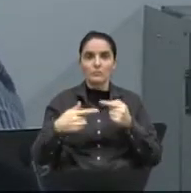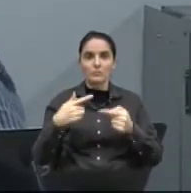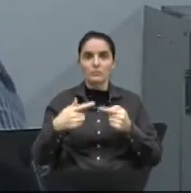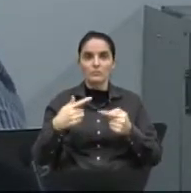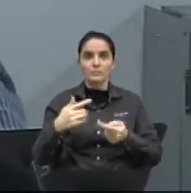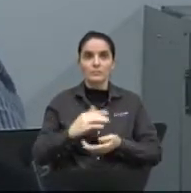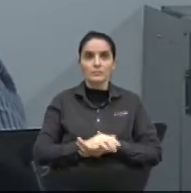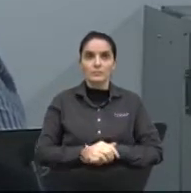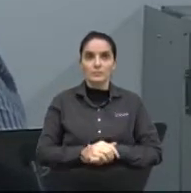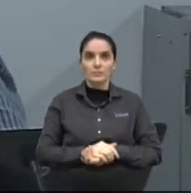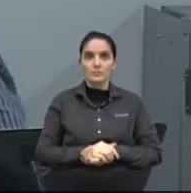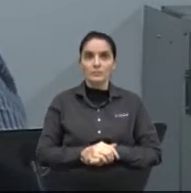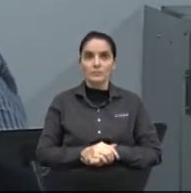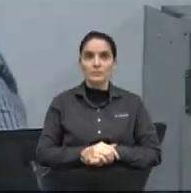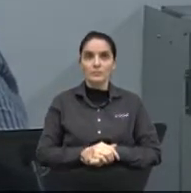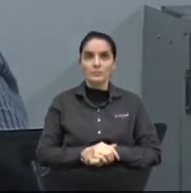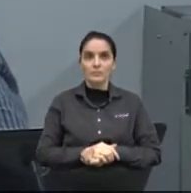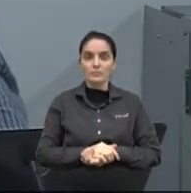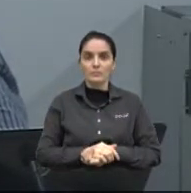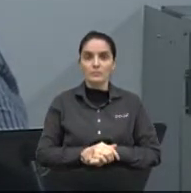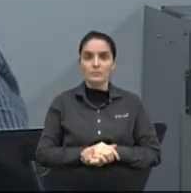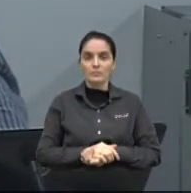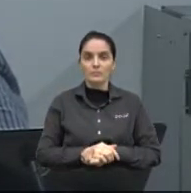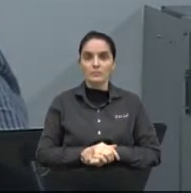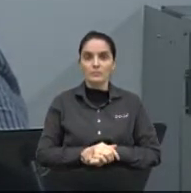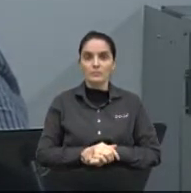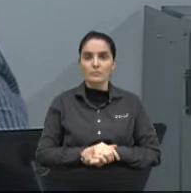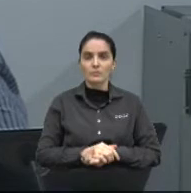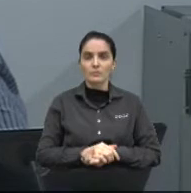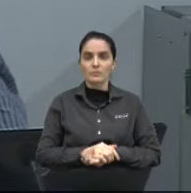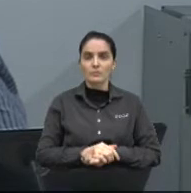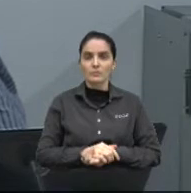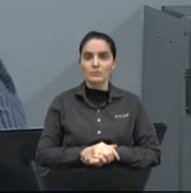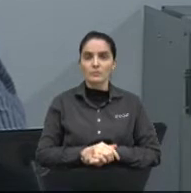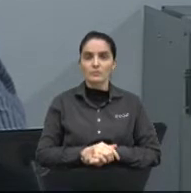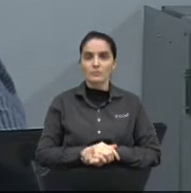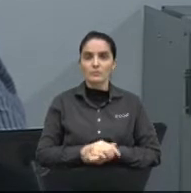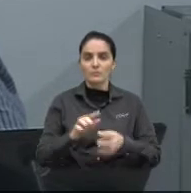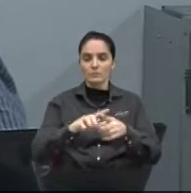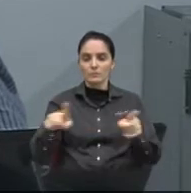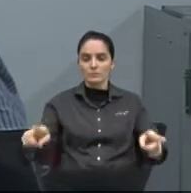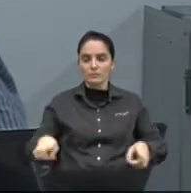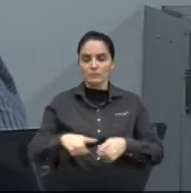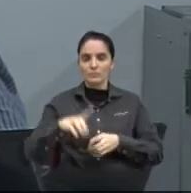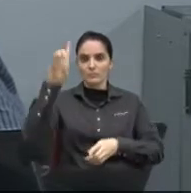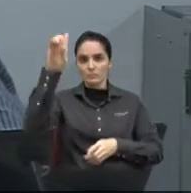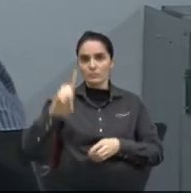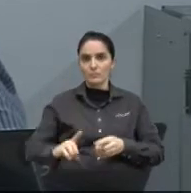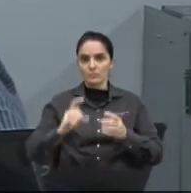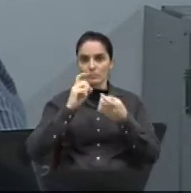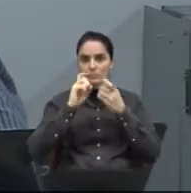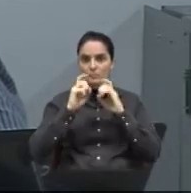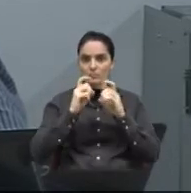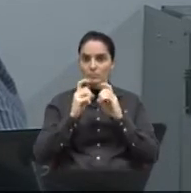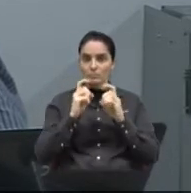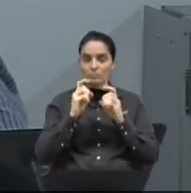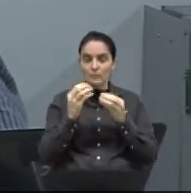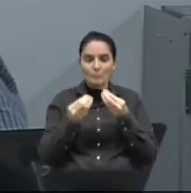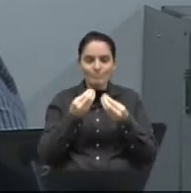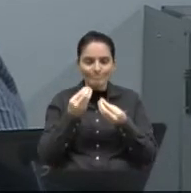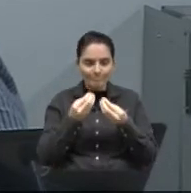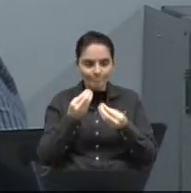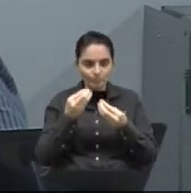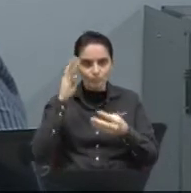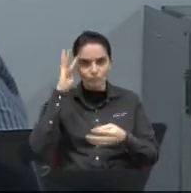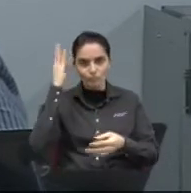requerimento quanto desse requerimento à mesa diretora se reuniu tentando buscar uma solução